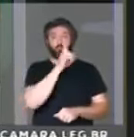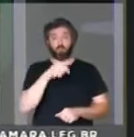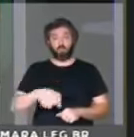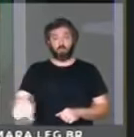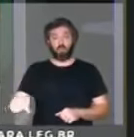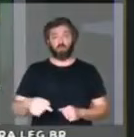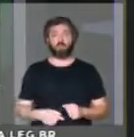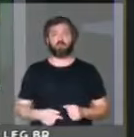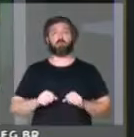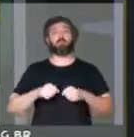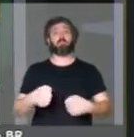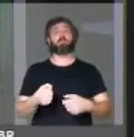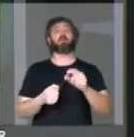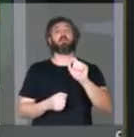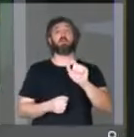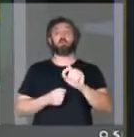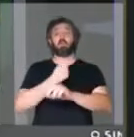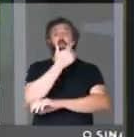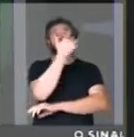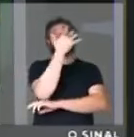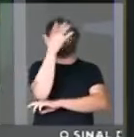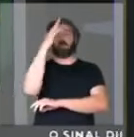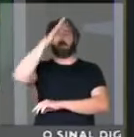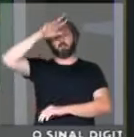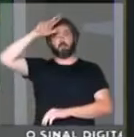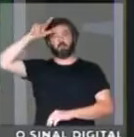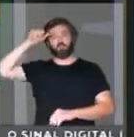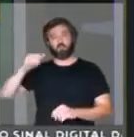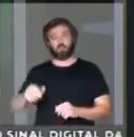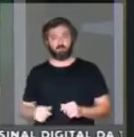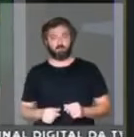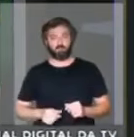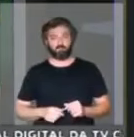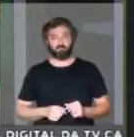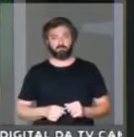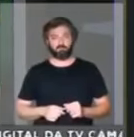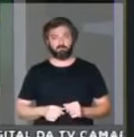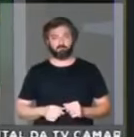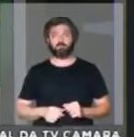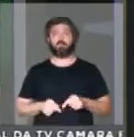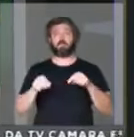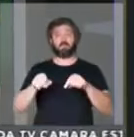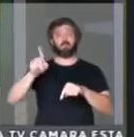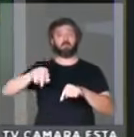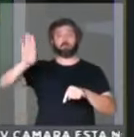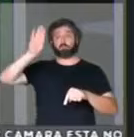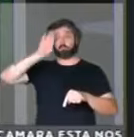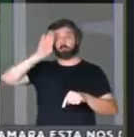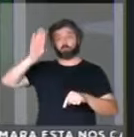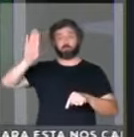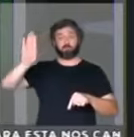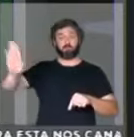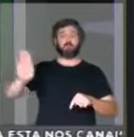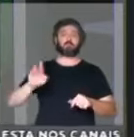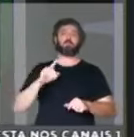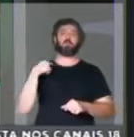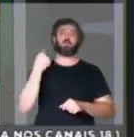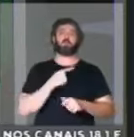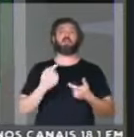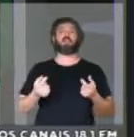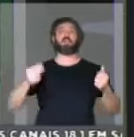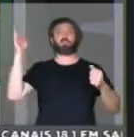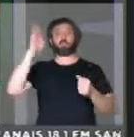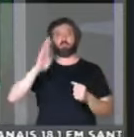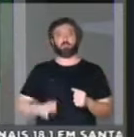em defesa da selva amazônica em defesa dessas desta que é uma das maiores riquezas que nós temos